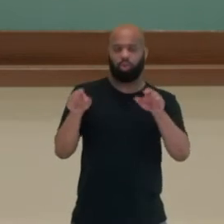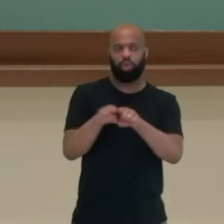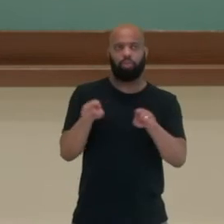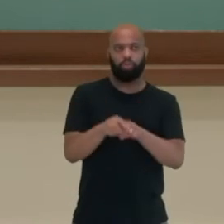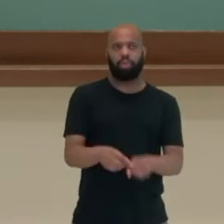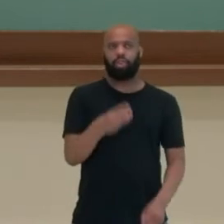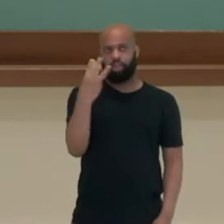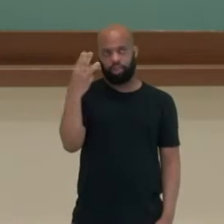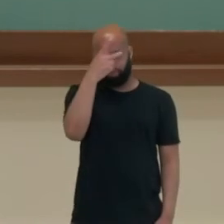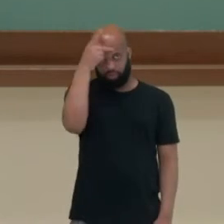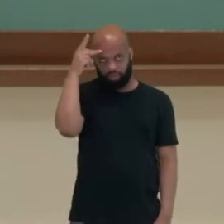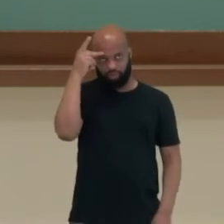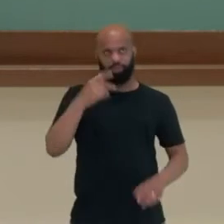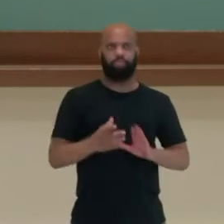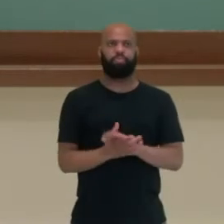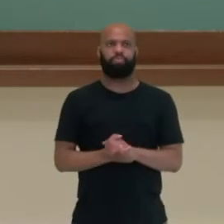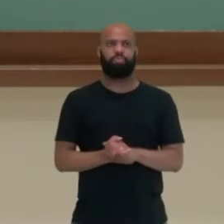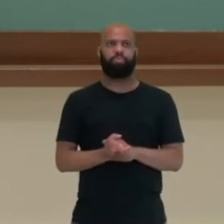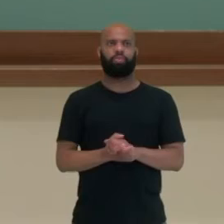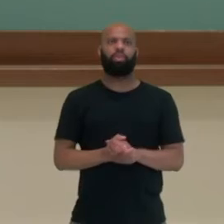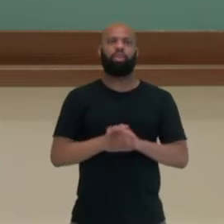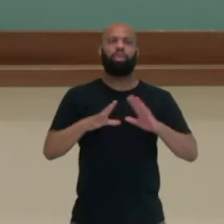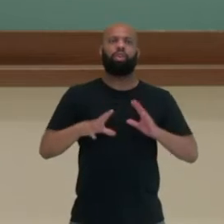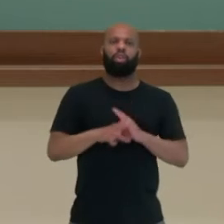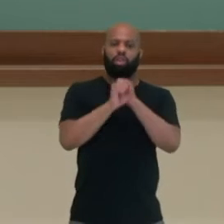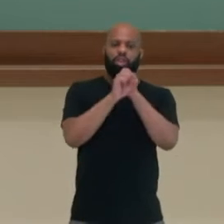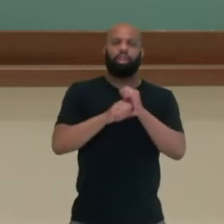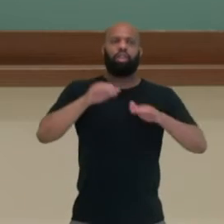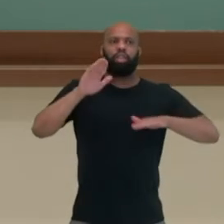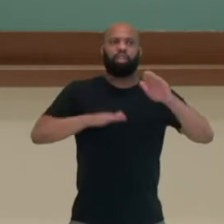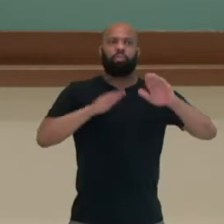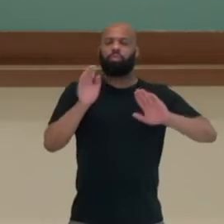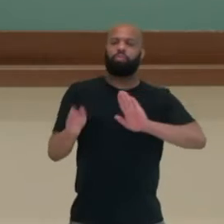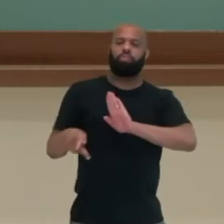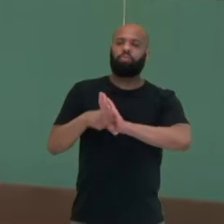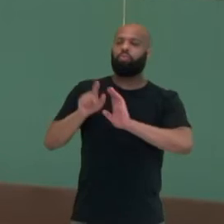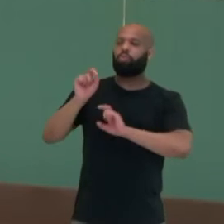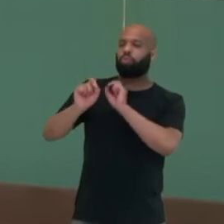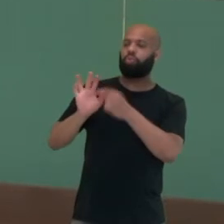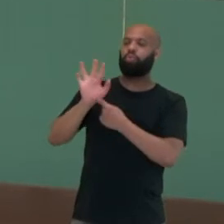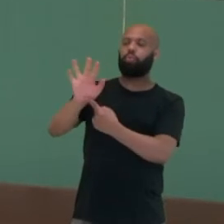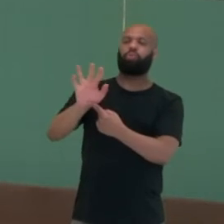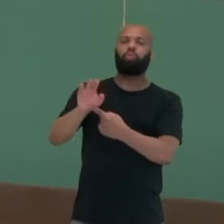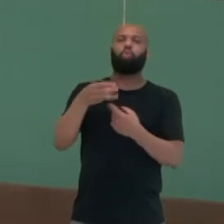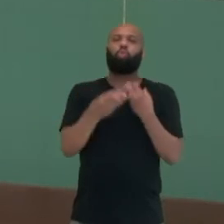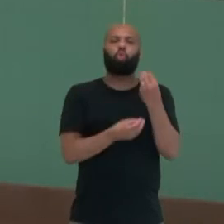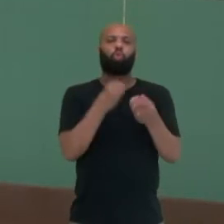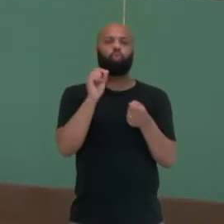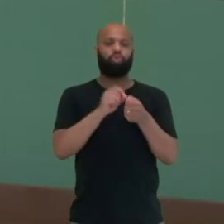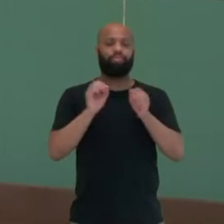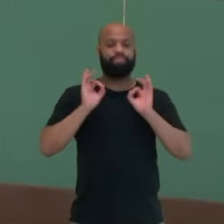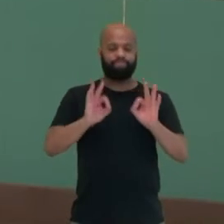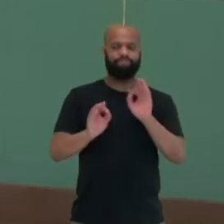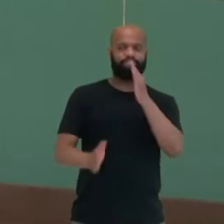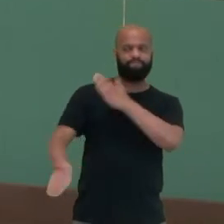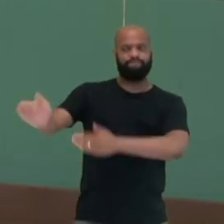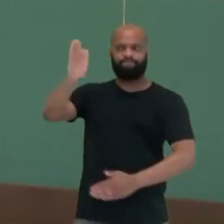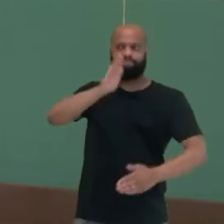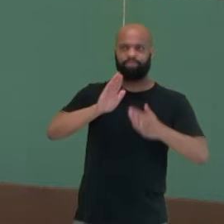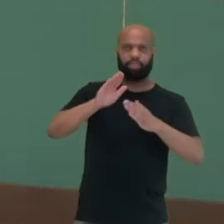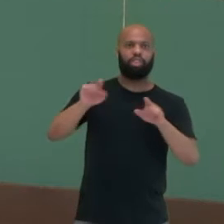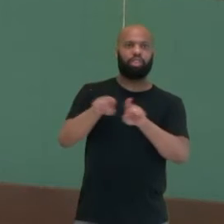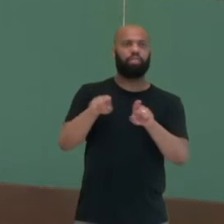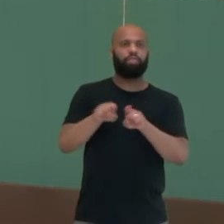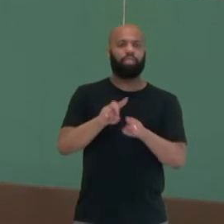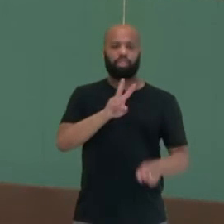3 pessoas. Pontuação de acordo com o desempenho, com base na execução correta e na velocidade